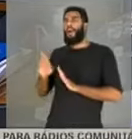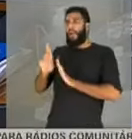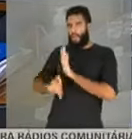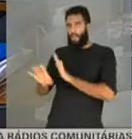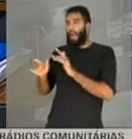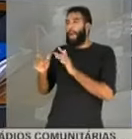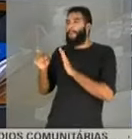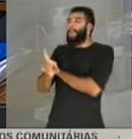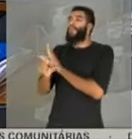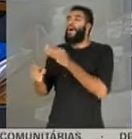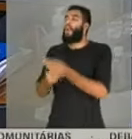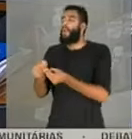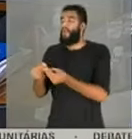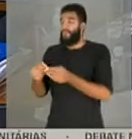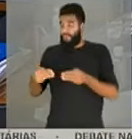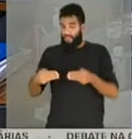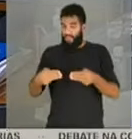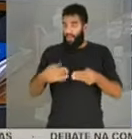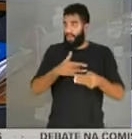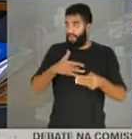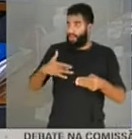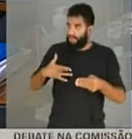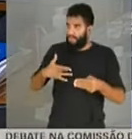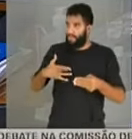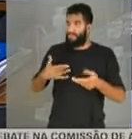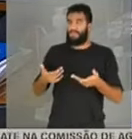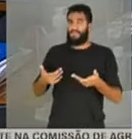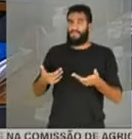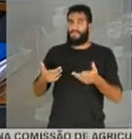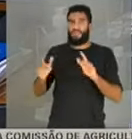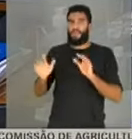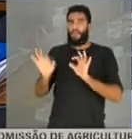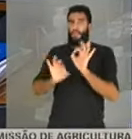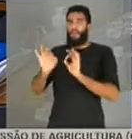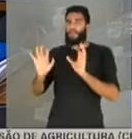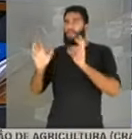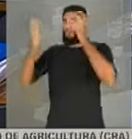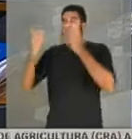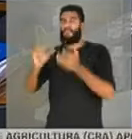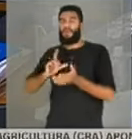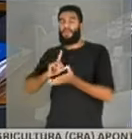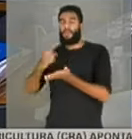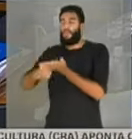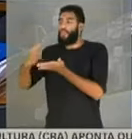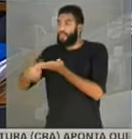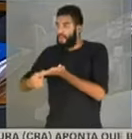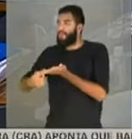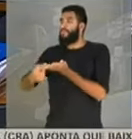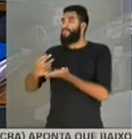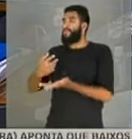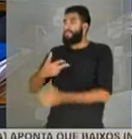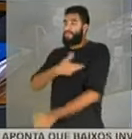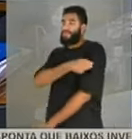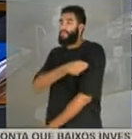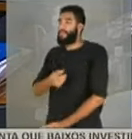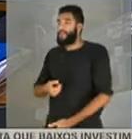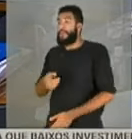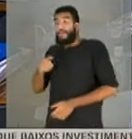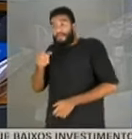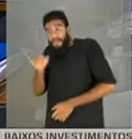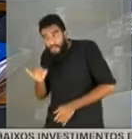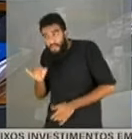seguinte, como o Ministério da Saúde celebrou um contrato para aquisição de uma vacina, se